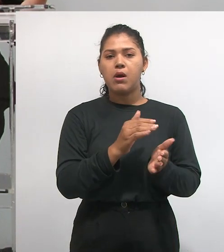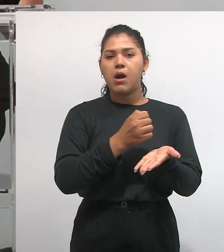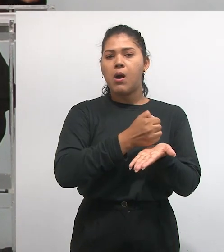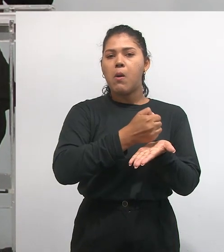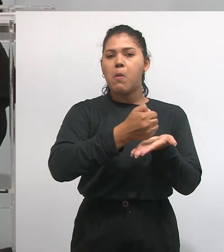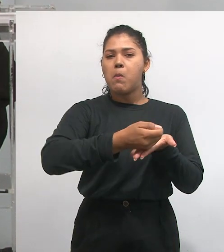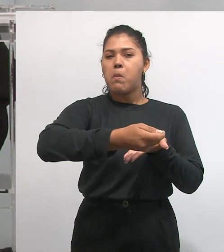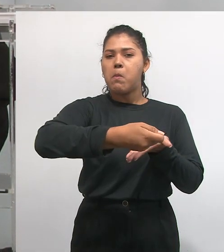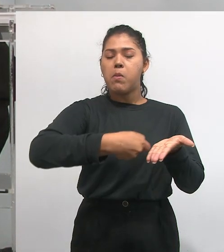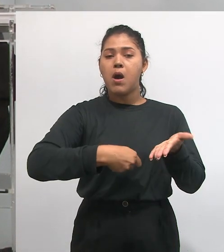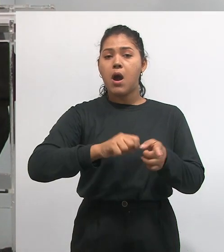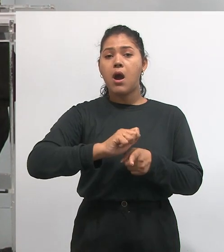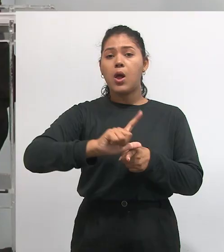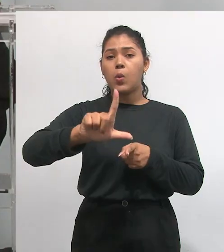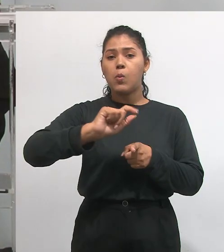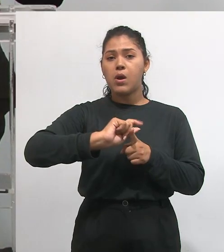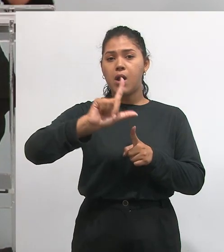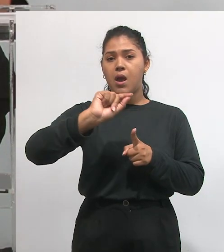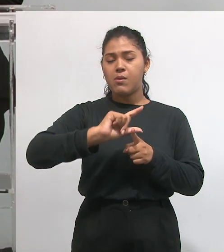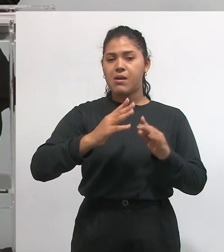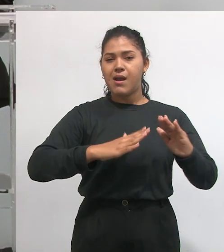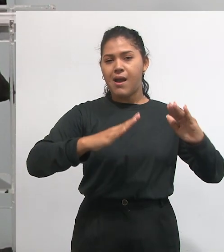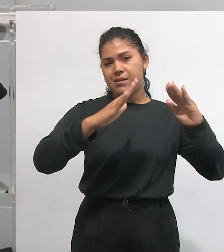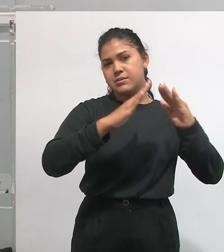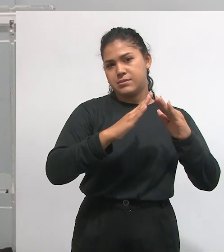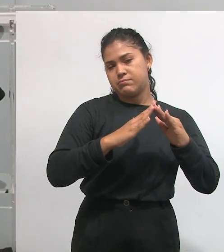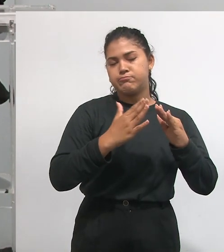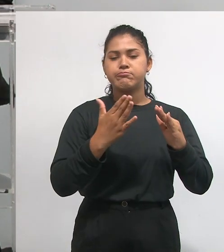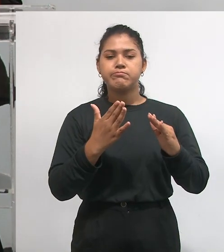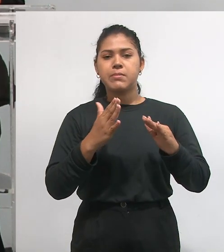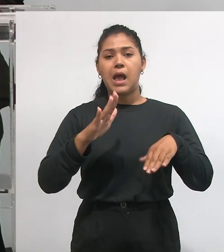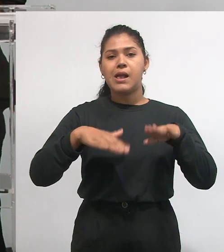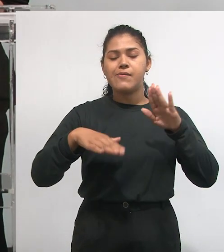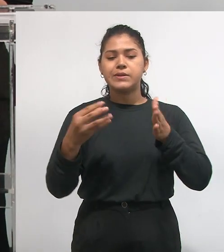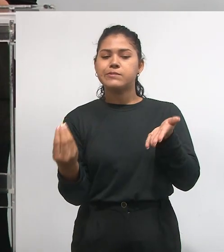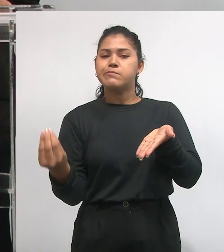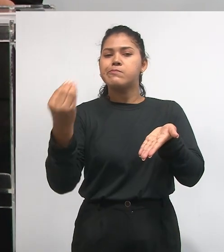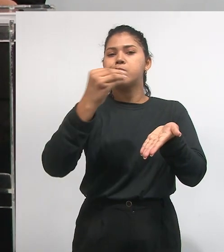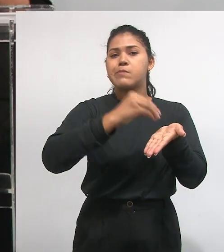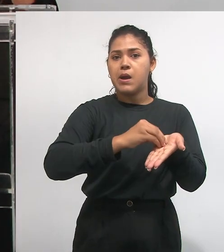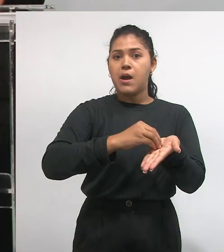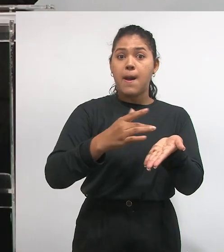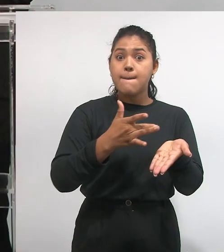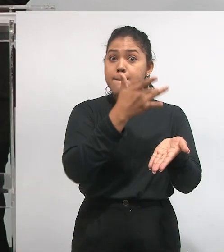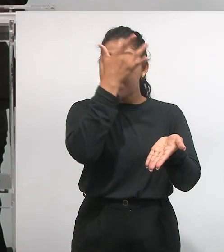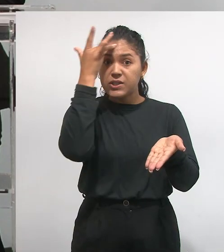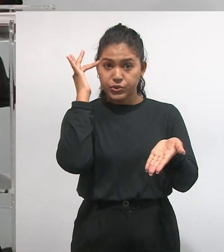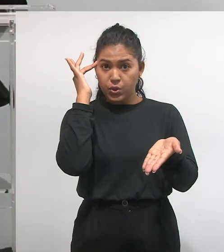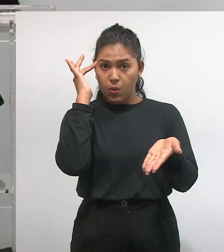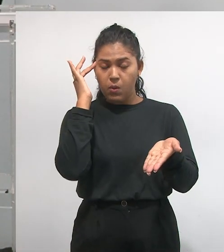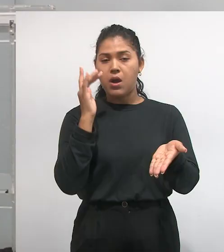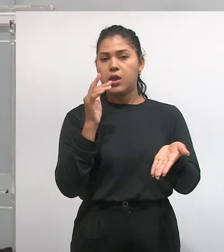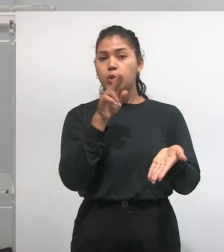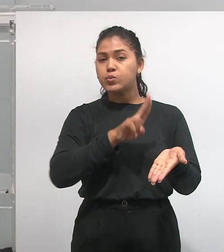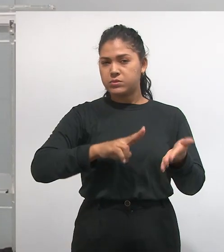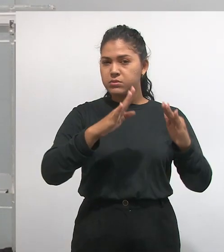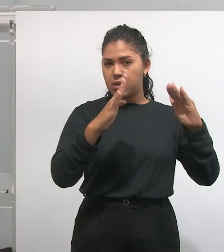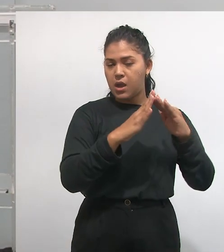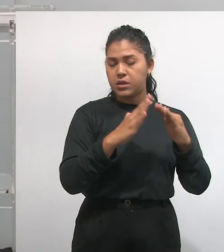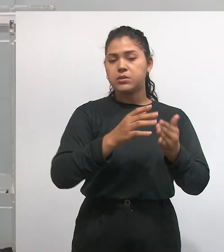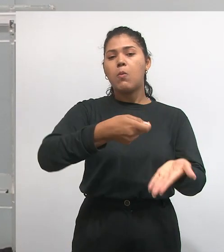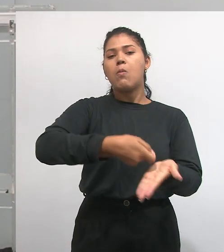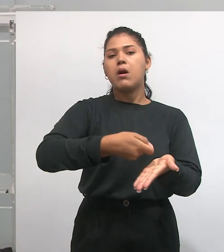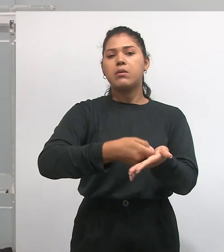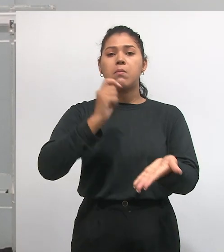de aluguel, o que acontece? Muitas vezes a gente, naquele contrato de aluguel, a gente coloca que o locatário ele fica responsável pelo